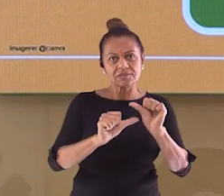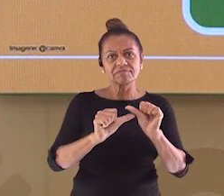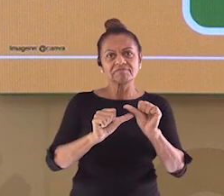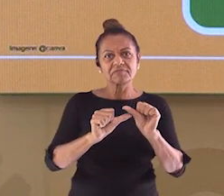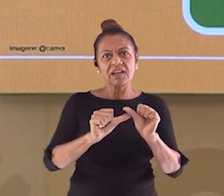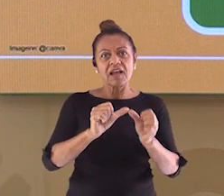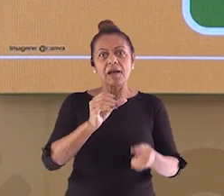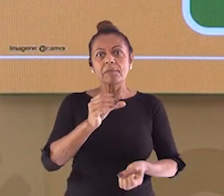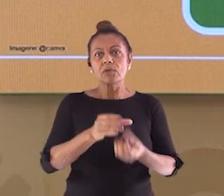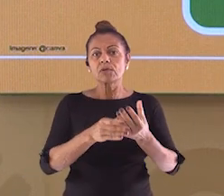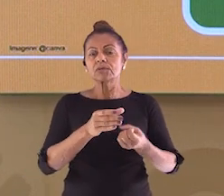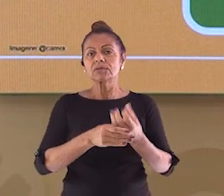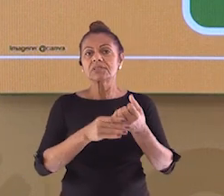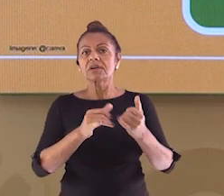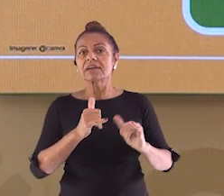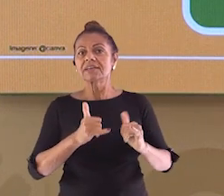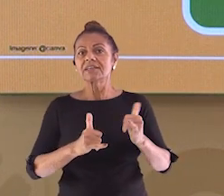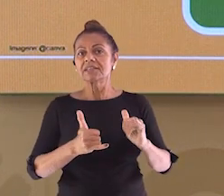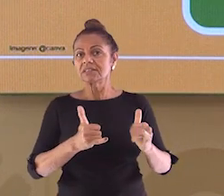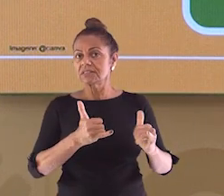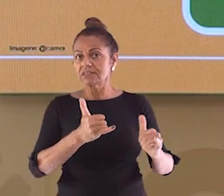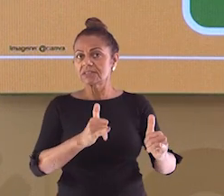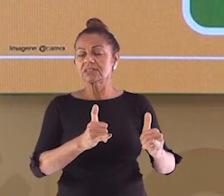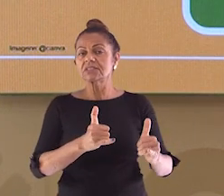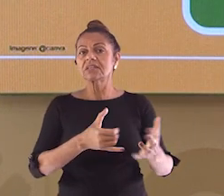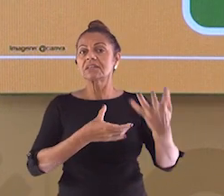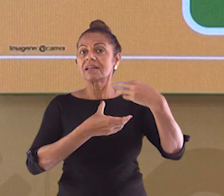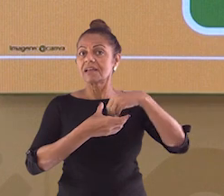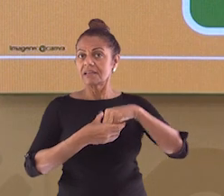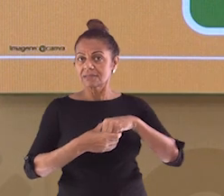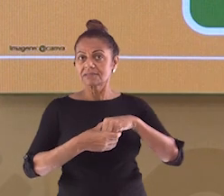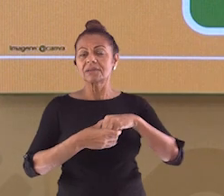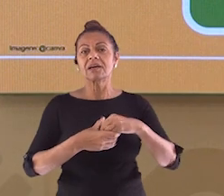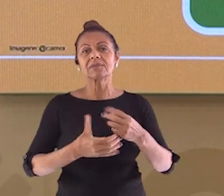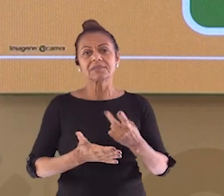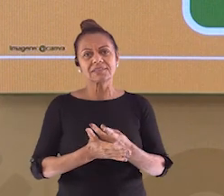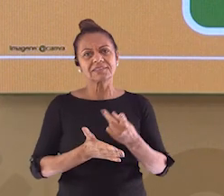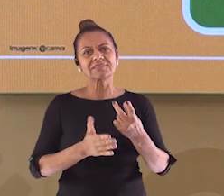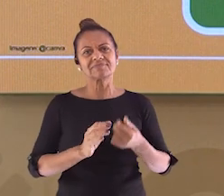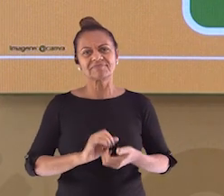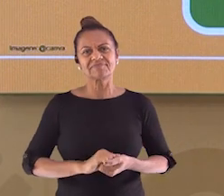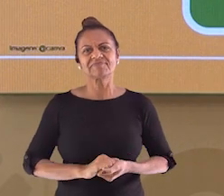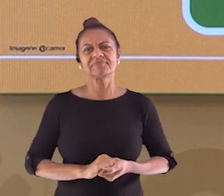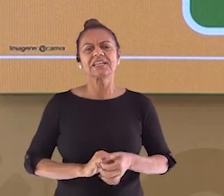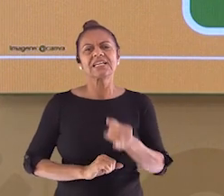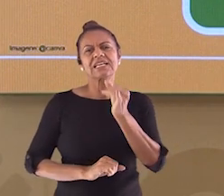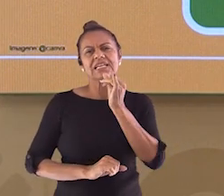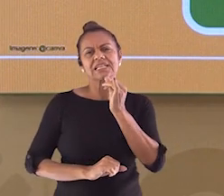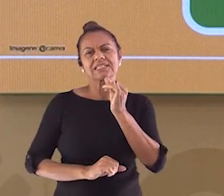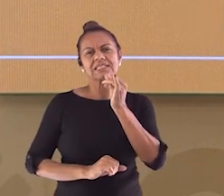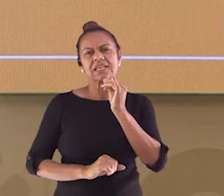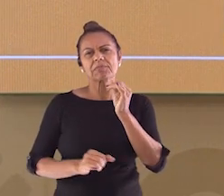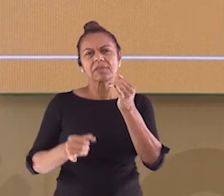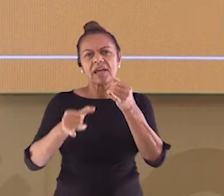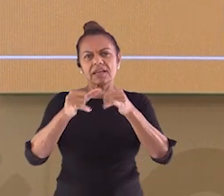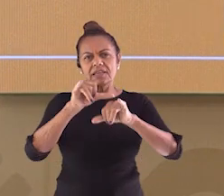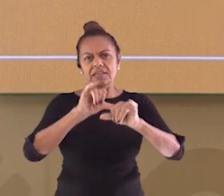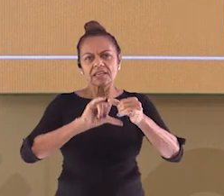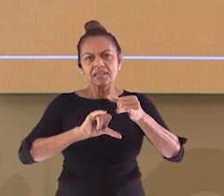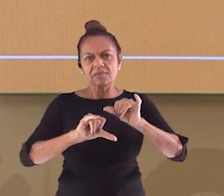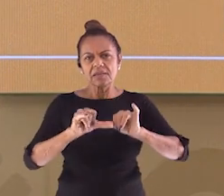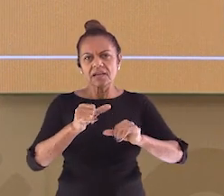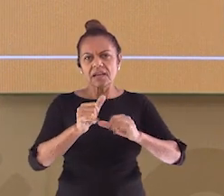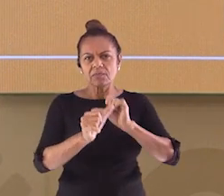são decorrentes das reações químicas que acontecem no nosso organismo. Um exemplo da química em